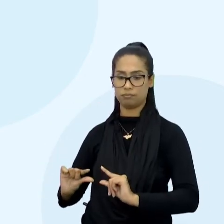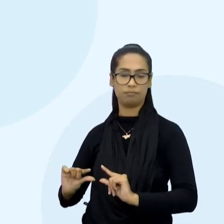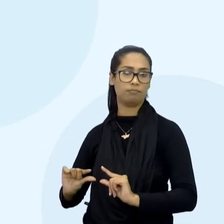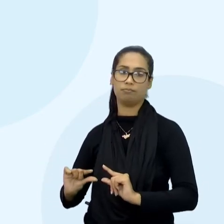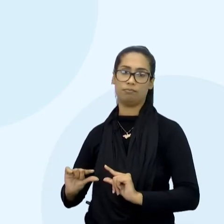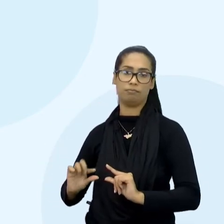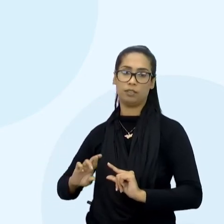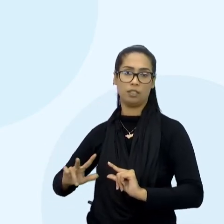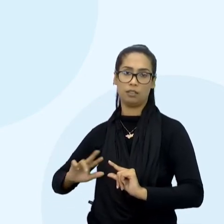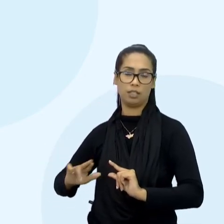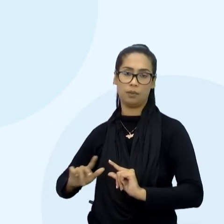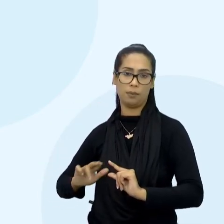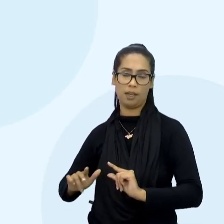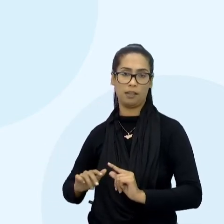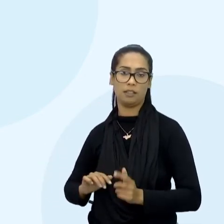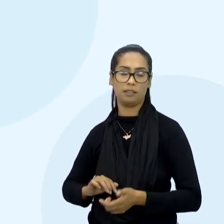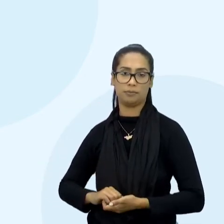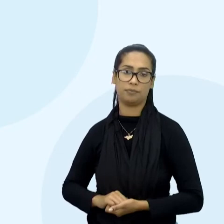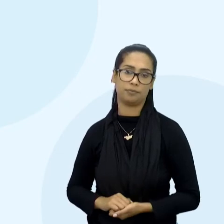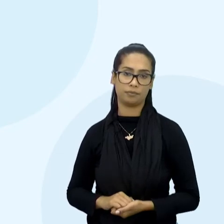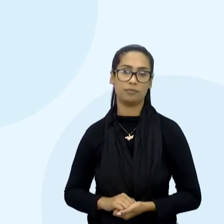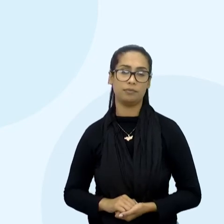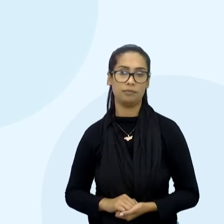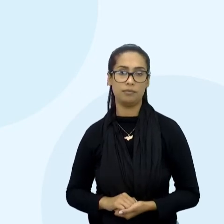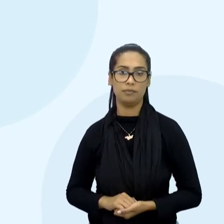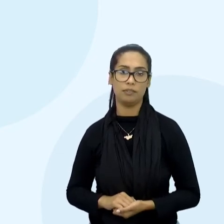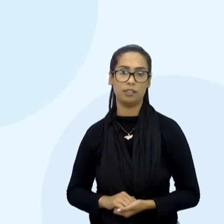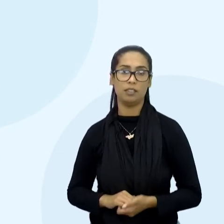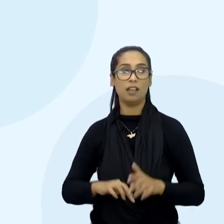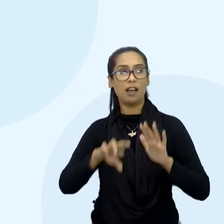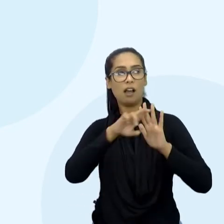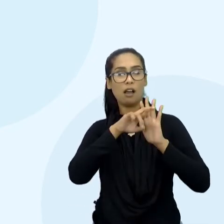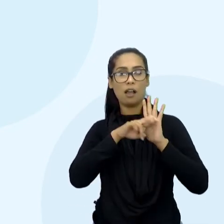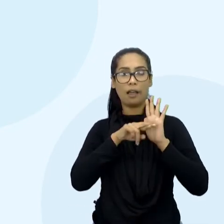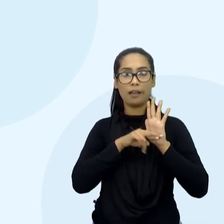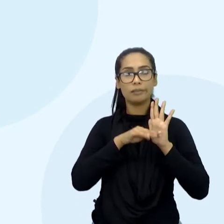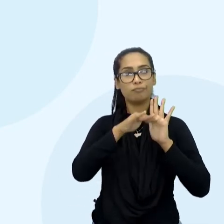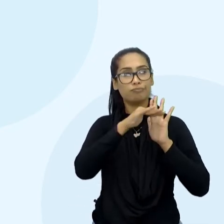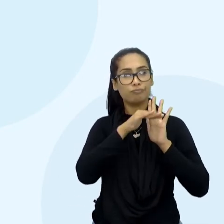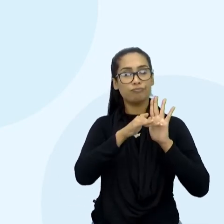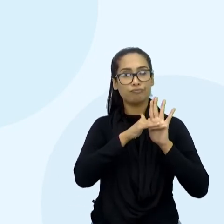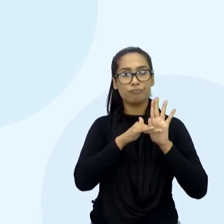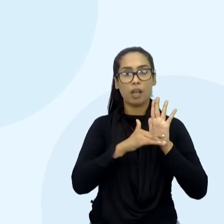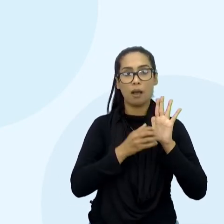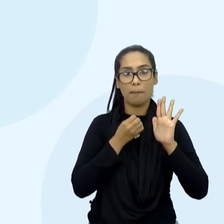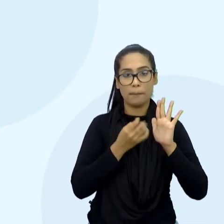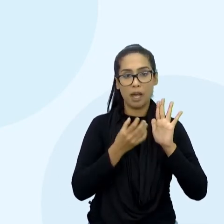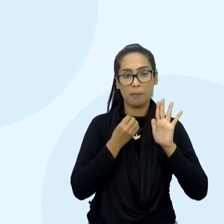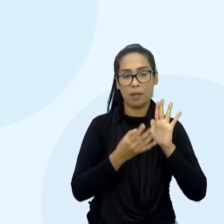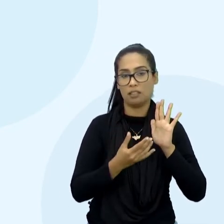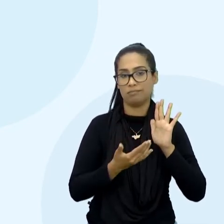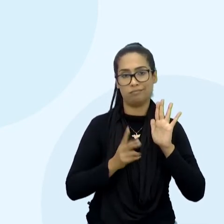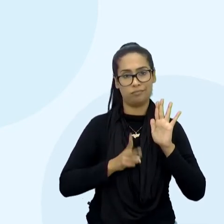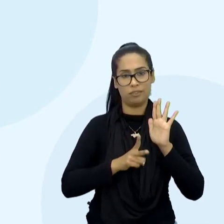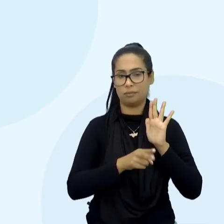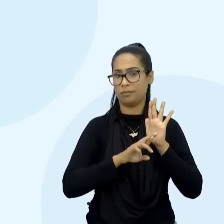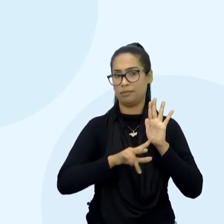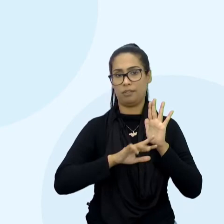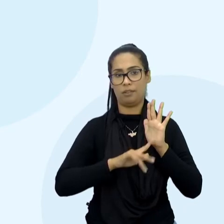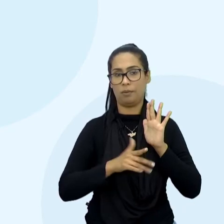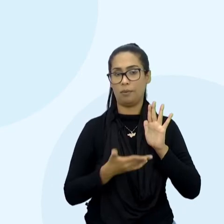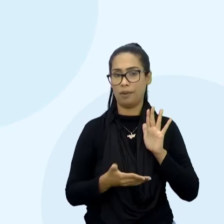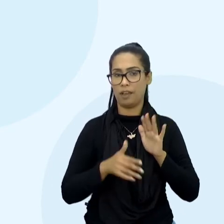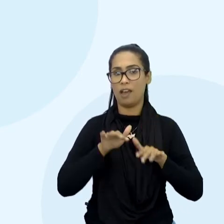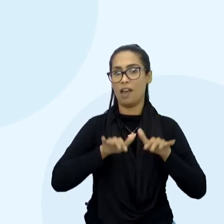não nascem de uma situação de ordem, de uma situação, né, benéfica para todos, mas elas põem em jogo, na